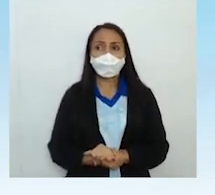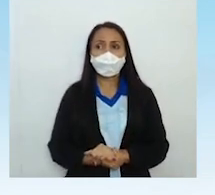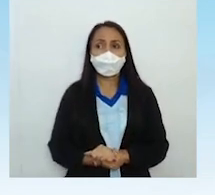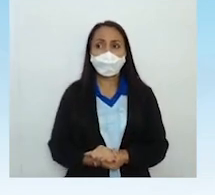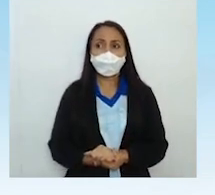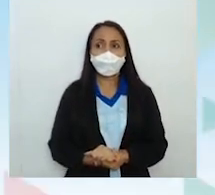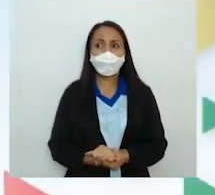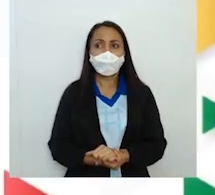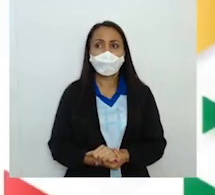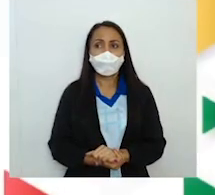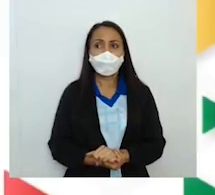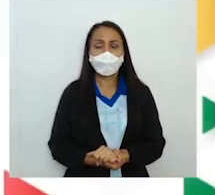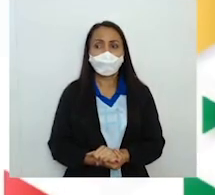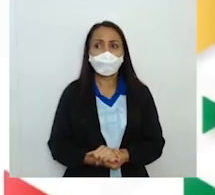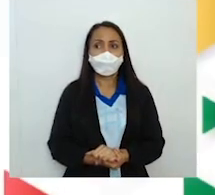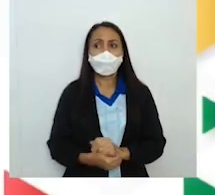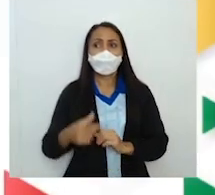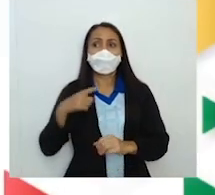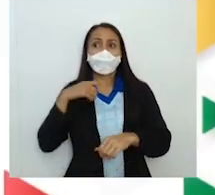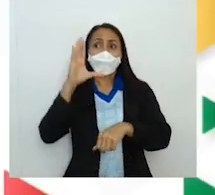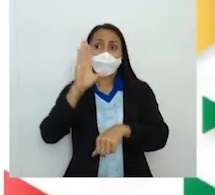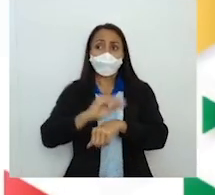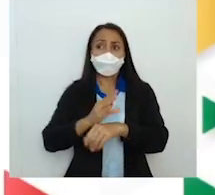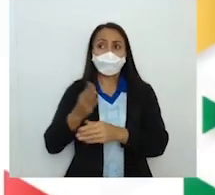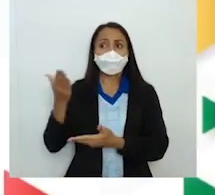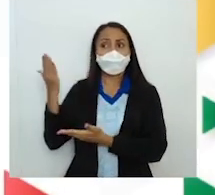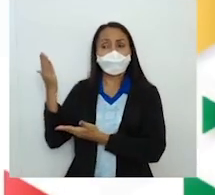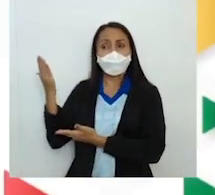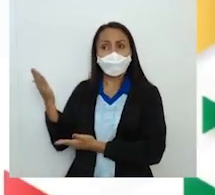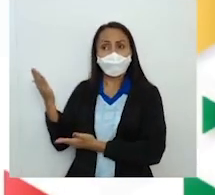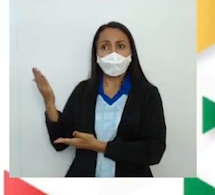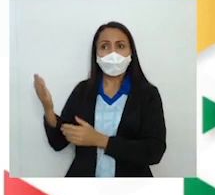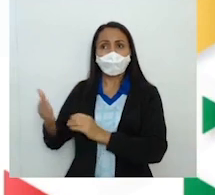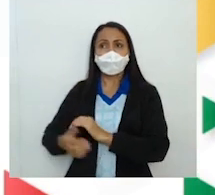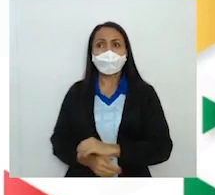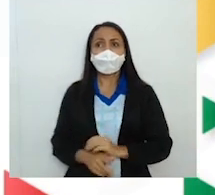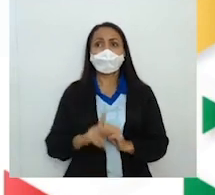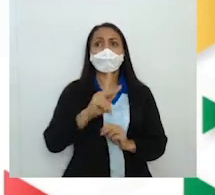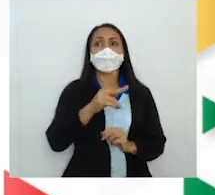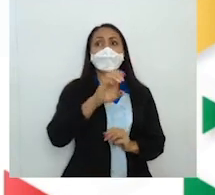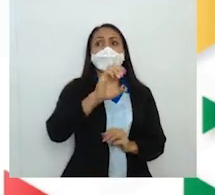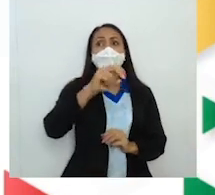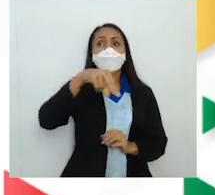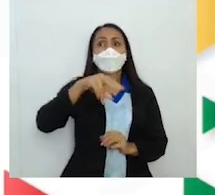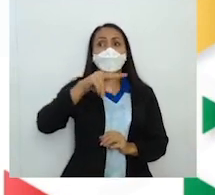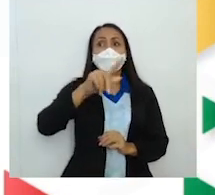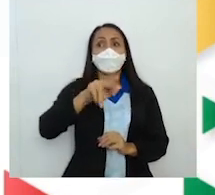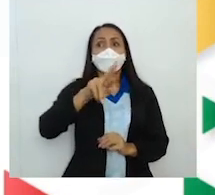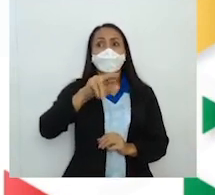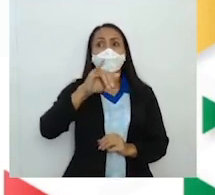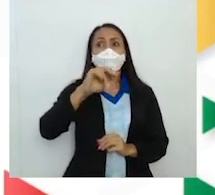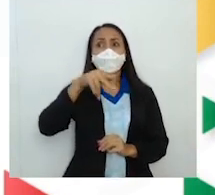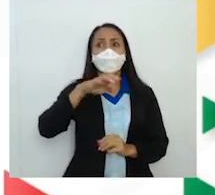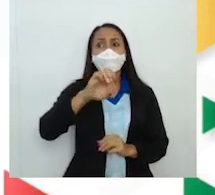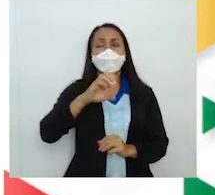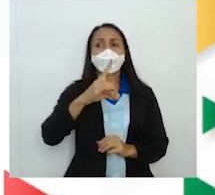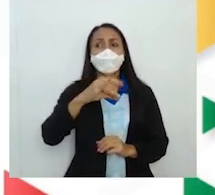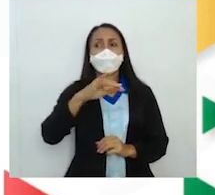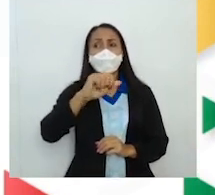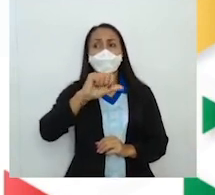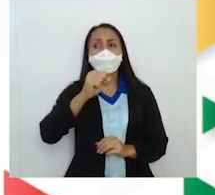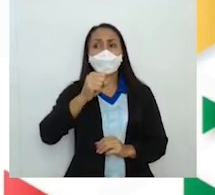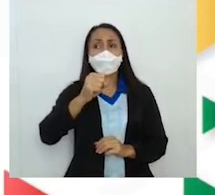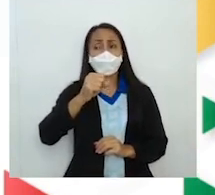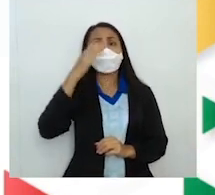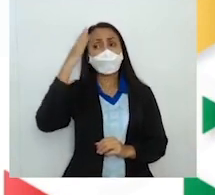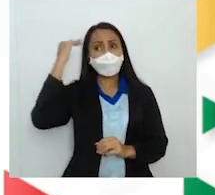Temos uma outra fotografia aí, aliás, uma figura, uma representação de alguém bem famoso, pernambucano, Henrique Dias. Henrique Dias, um cara muito famoso,